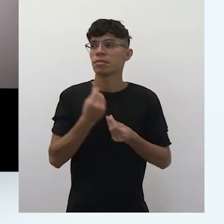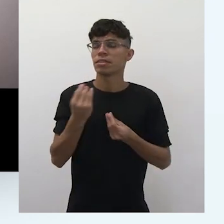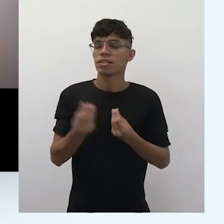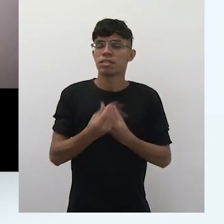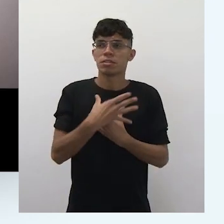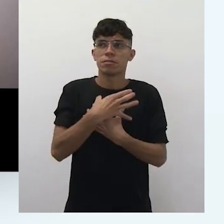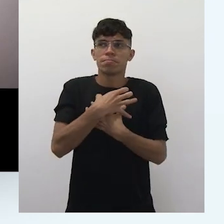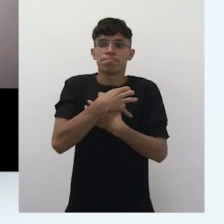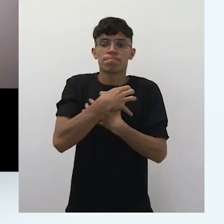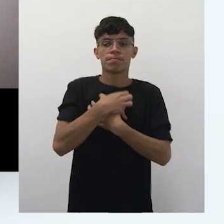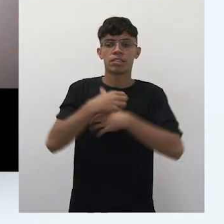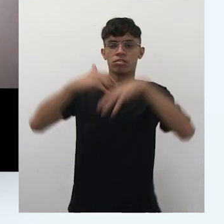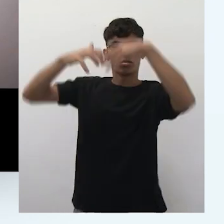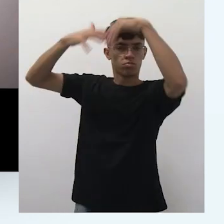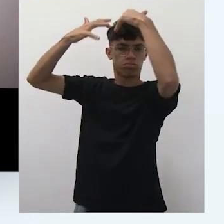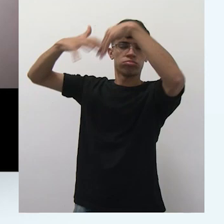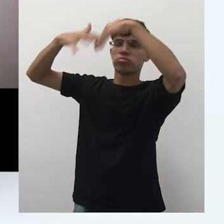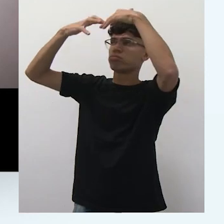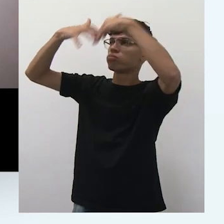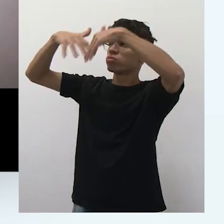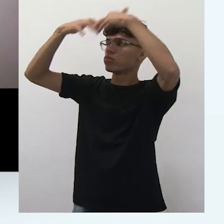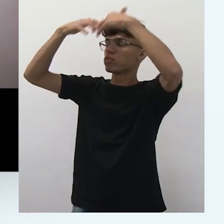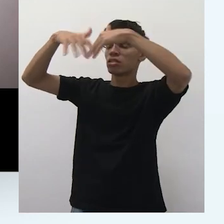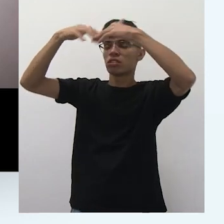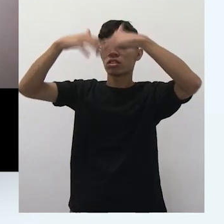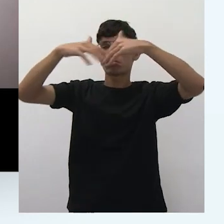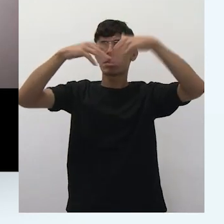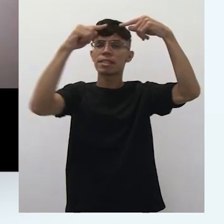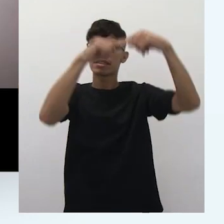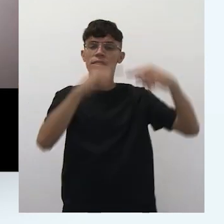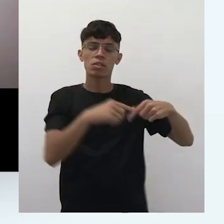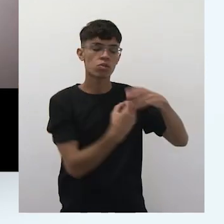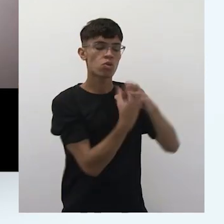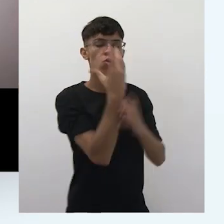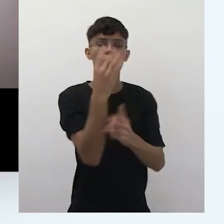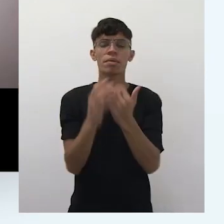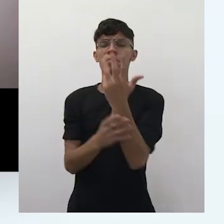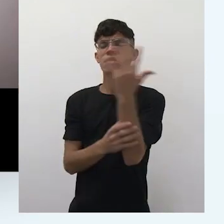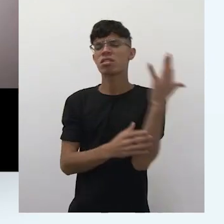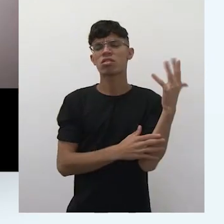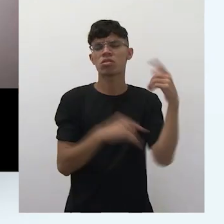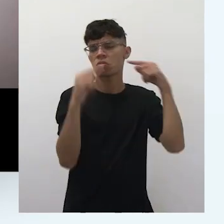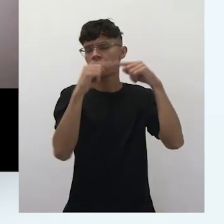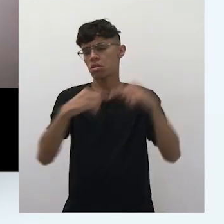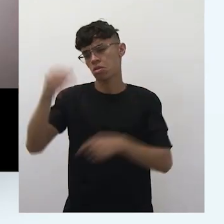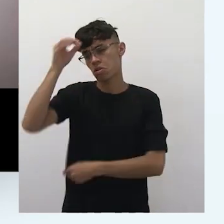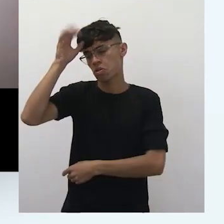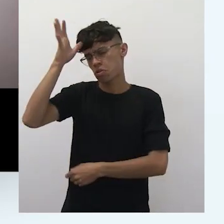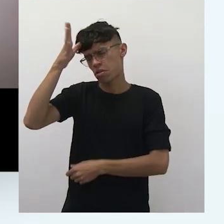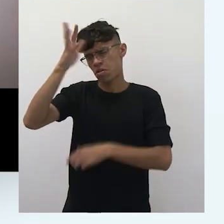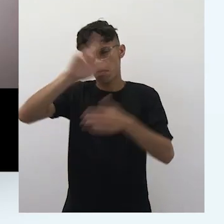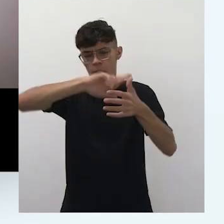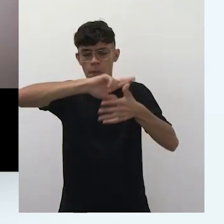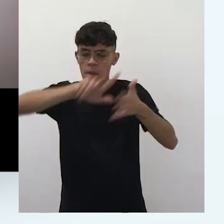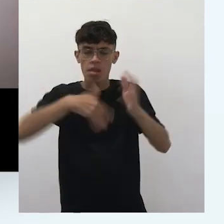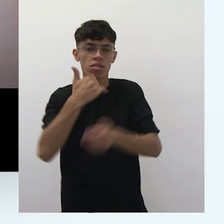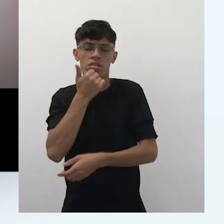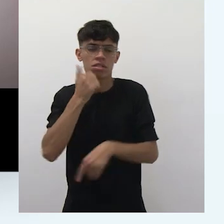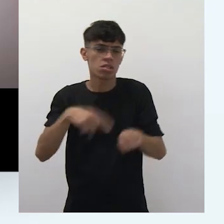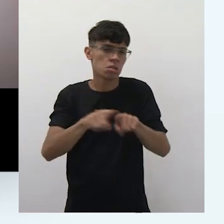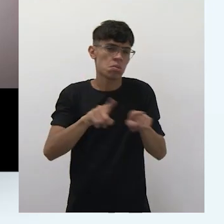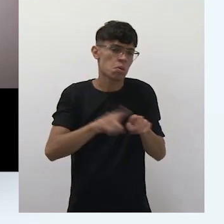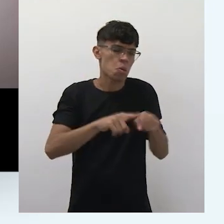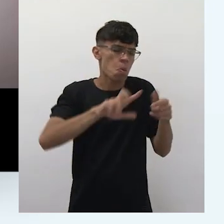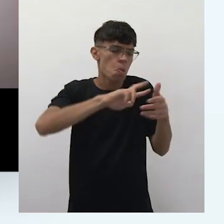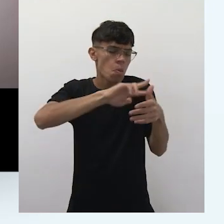nos fazem refletir sobre o meio ambiente, integrando conhecimentos das várias ciências e outras áreas do